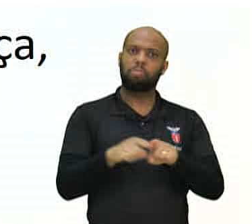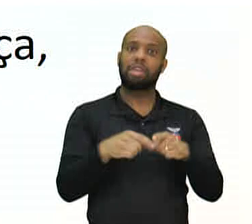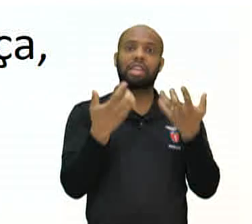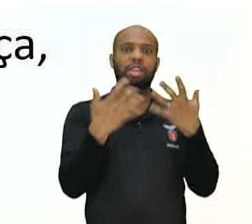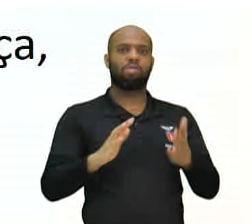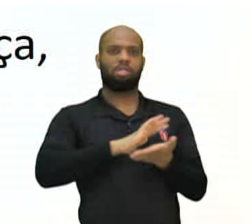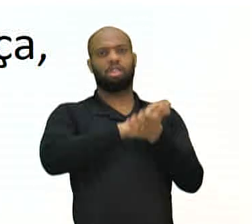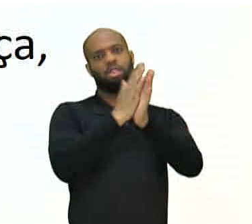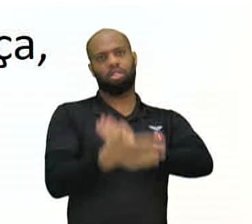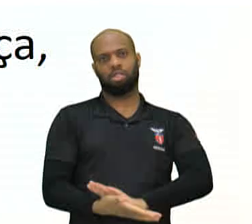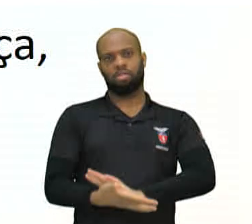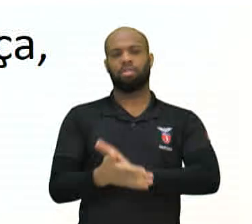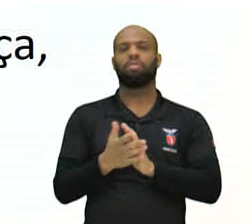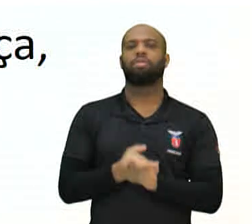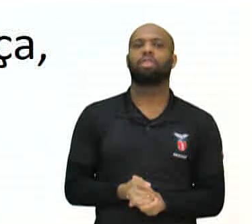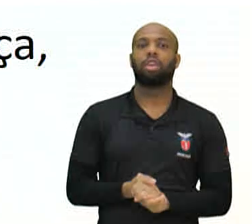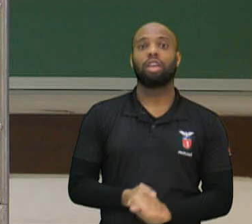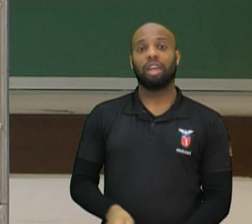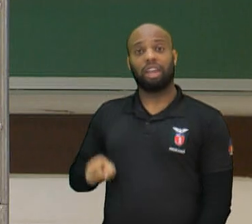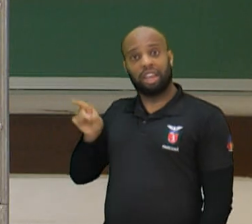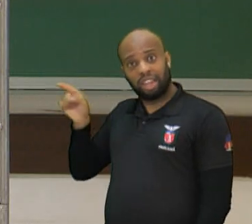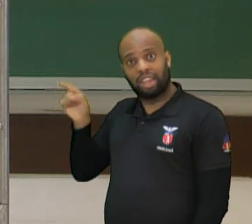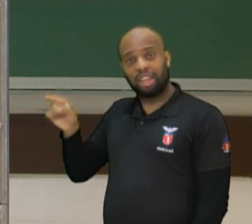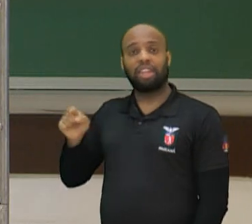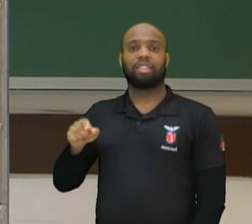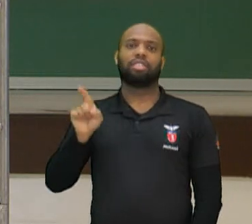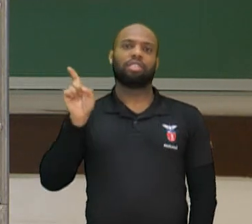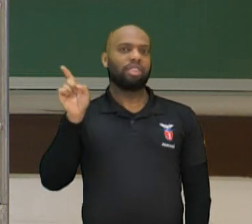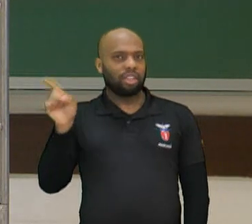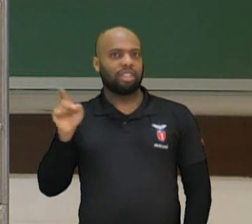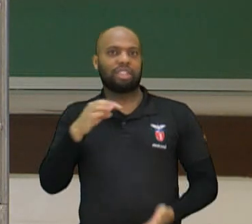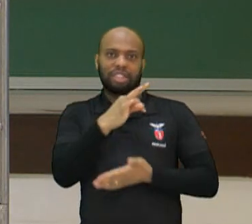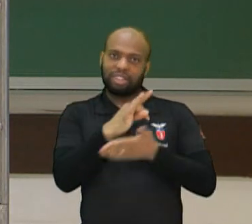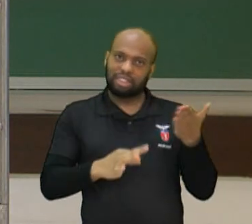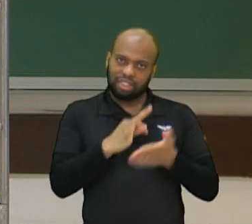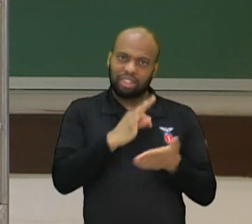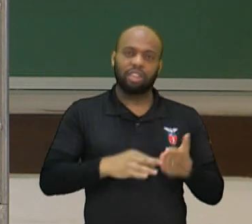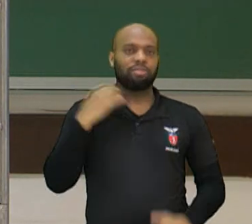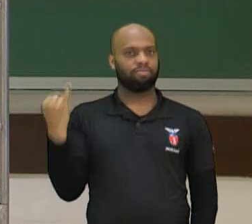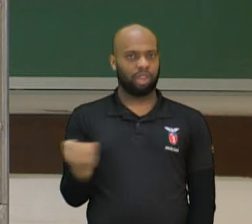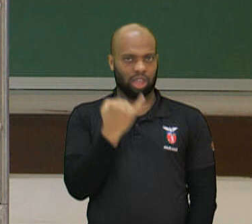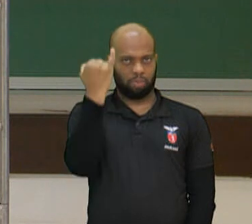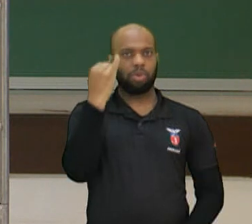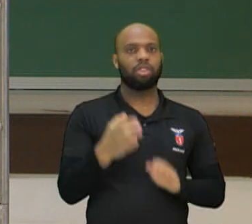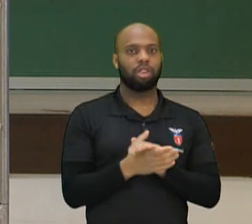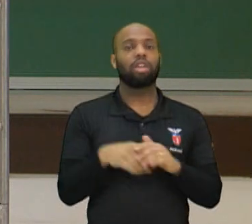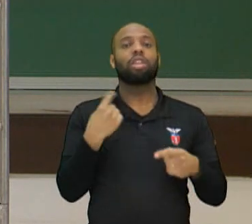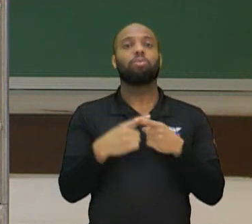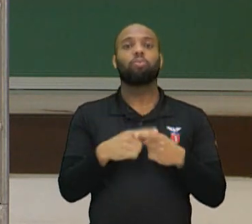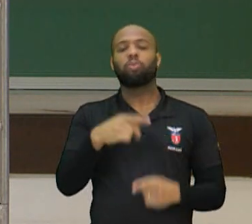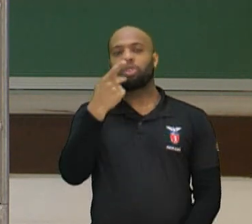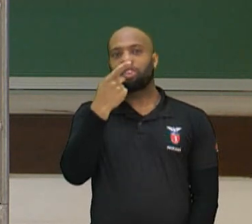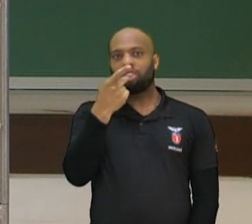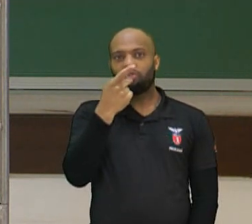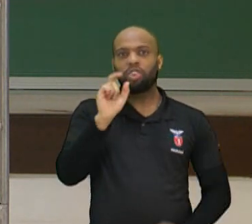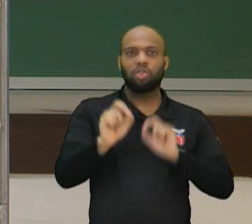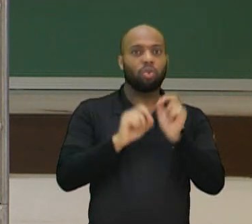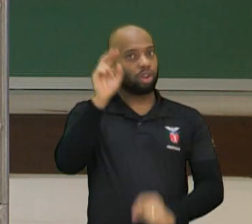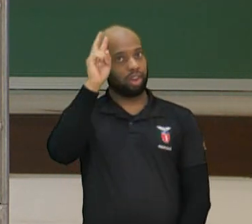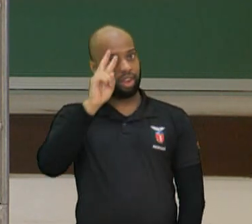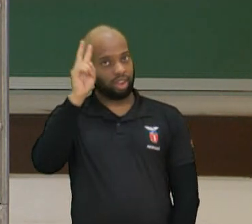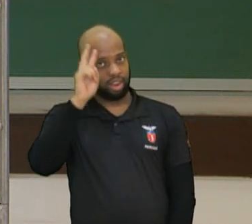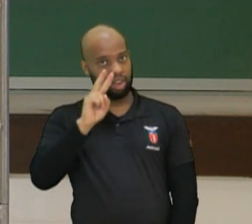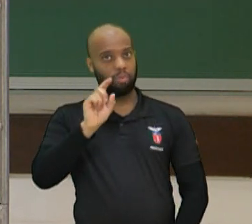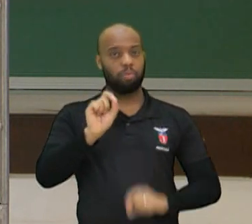discriminação. O texto da Eleanor Roosevelt é bastante importante na medida em que nos recorda que